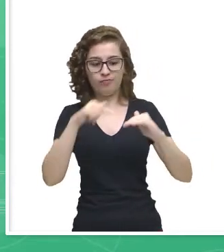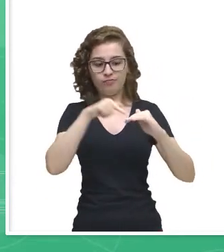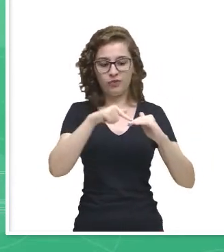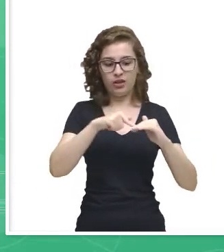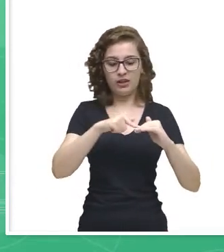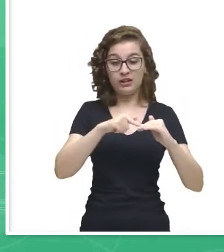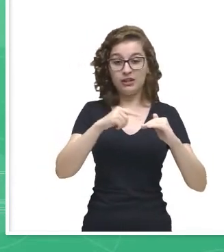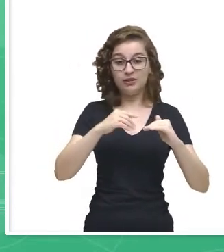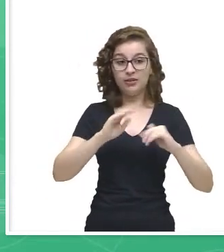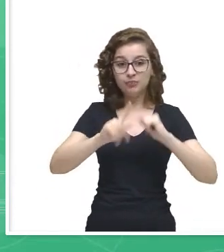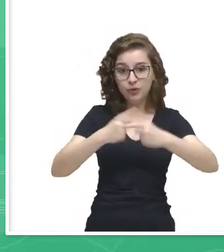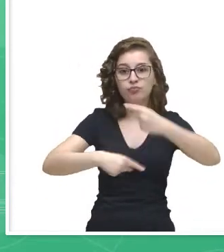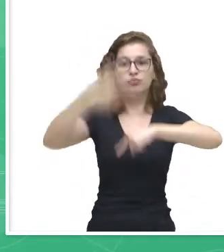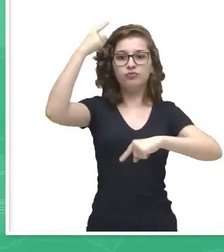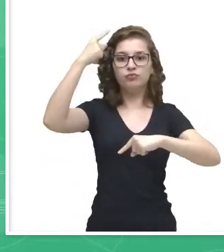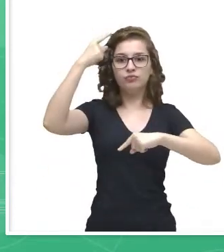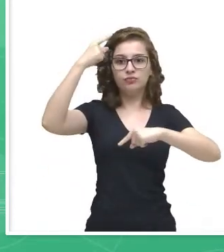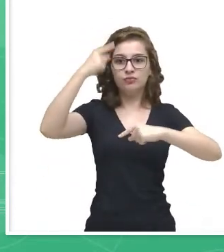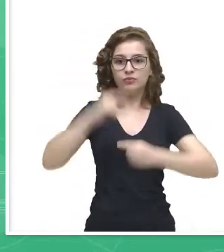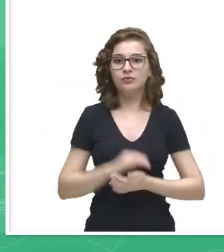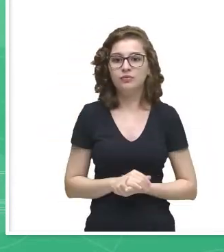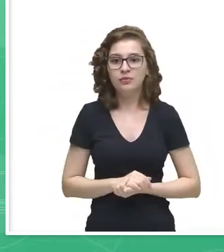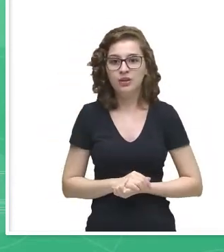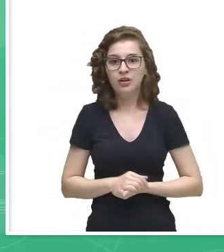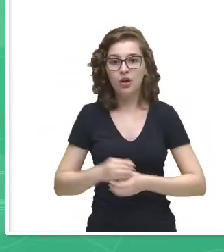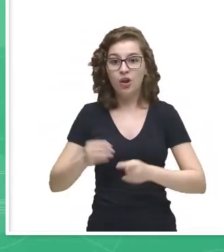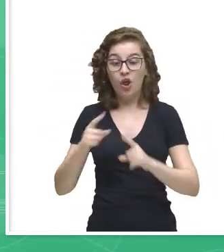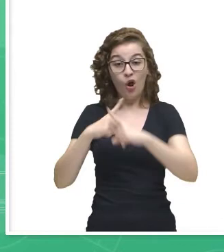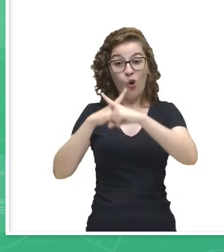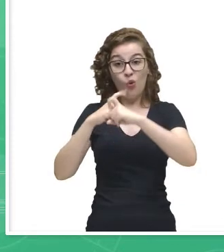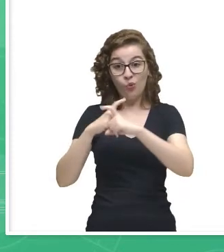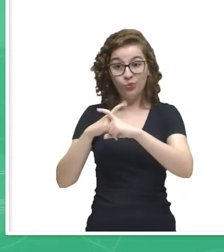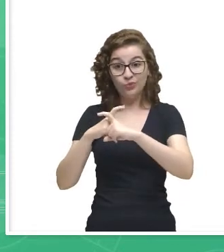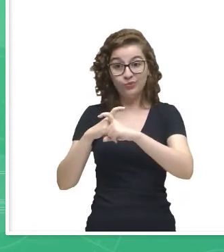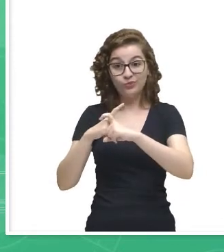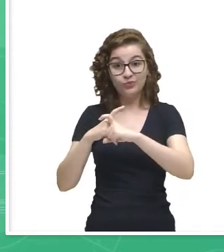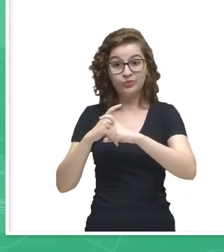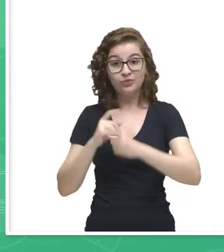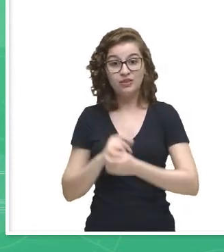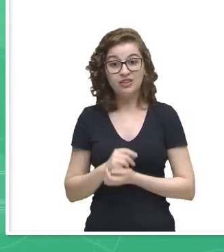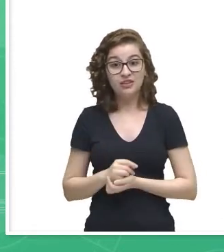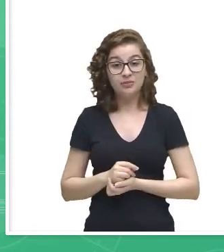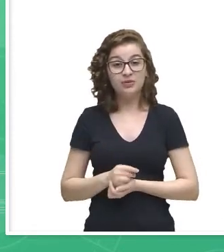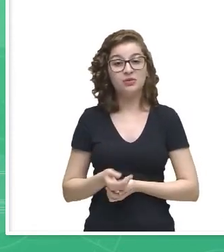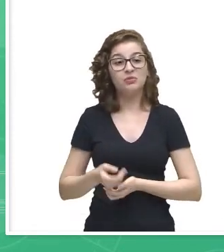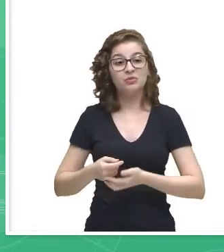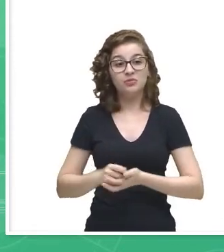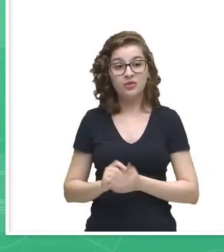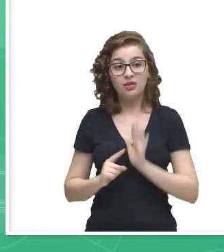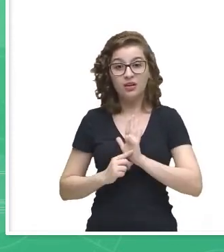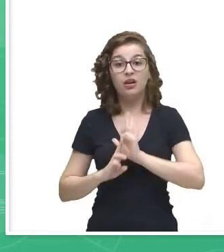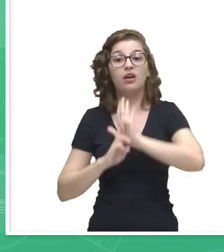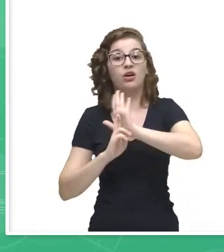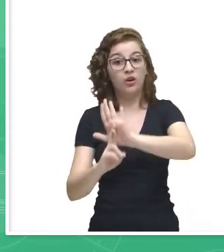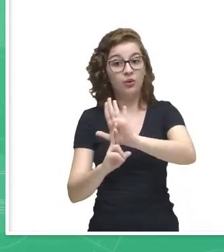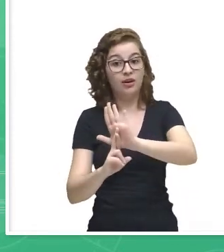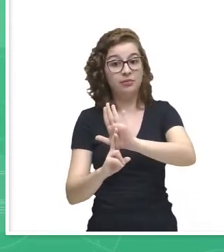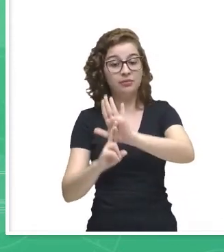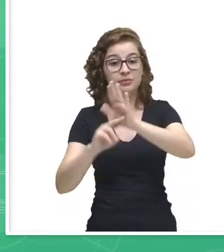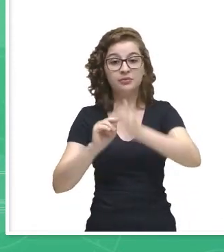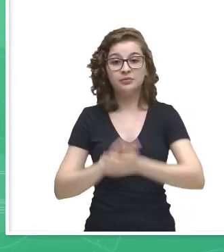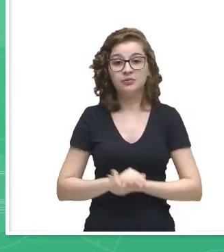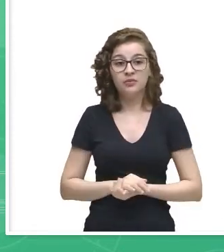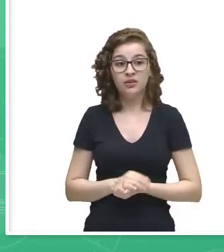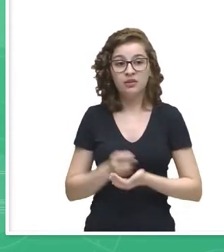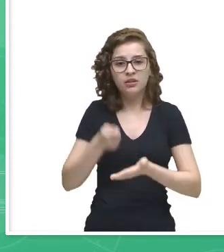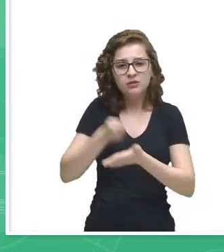em regimes totalitários, o nazismo é o maior representante desses regimes, tá, gente? Que nós trouxemos